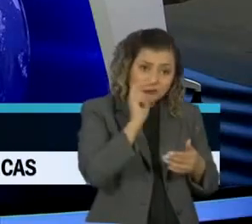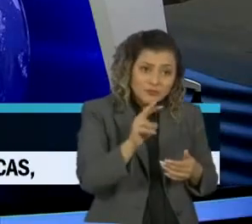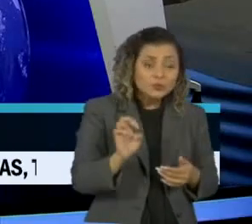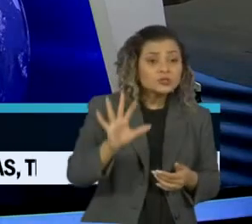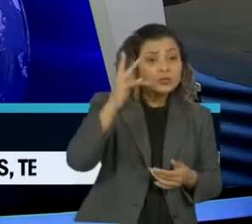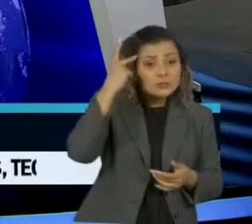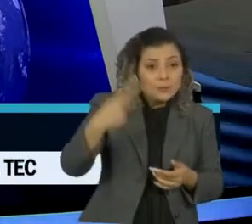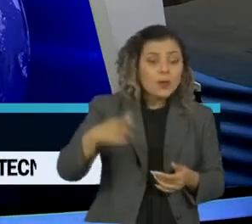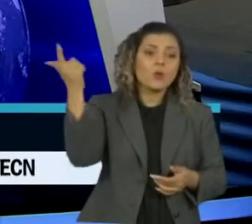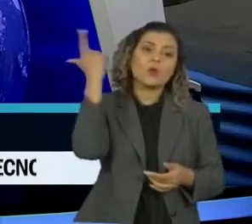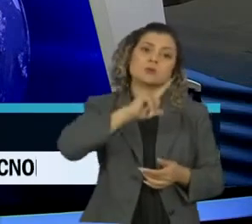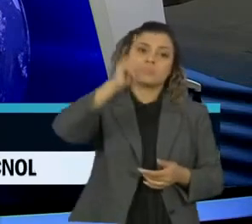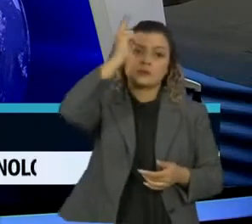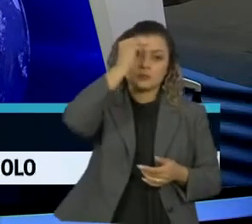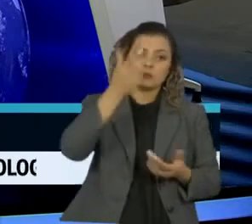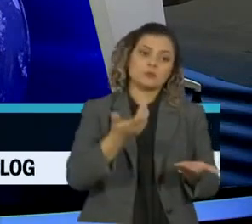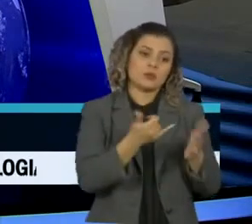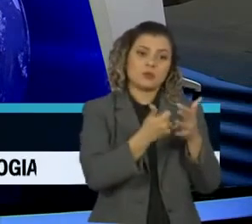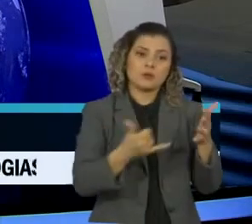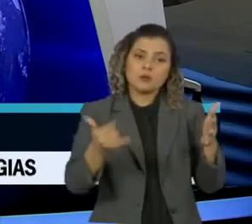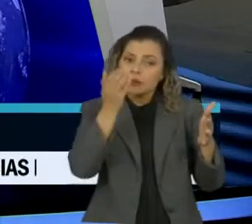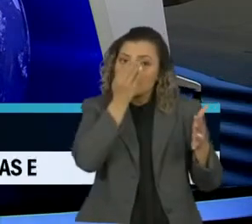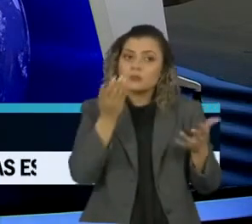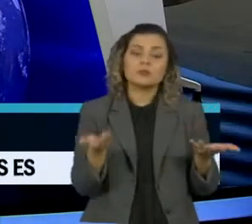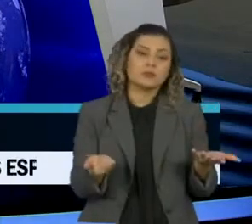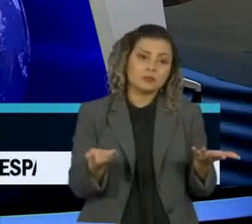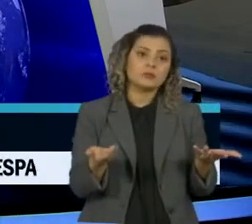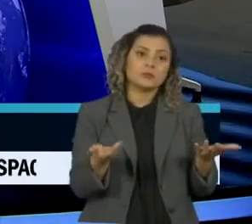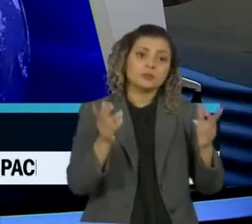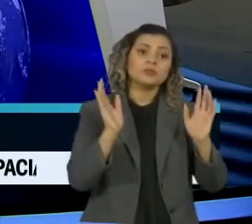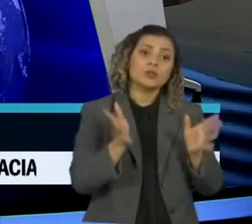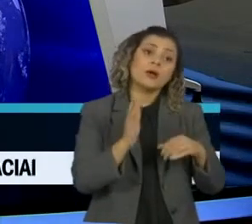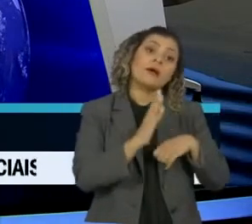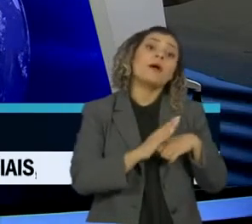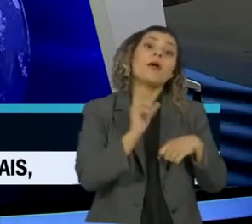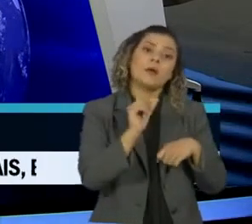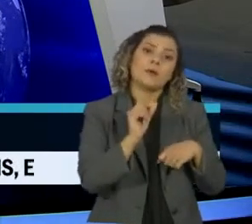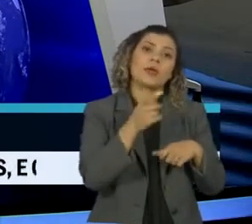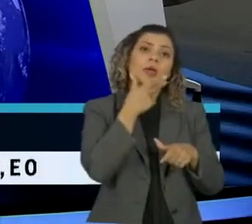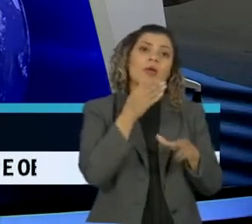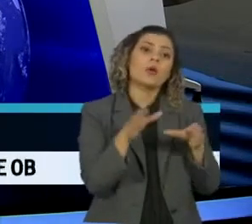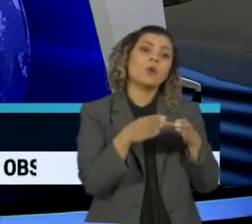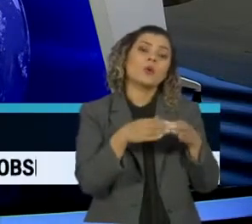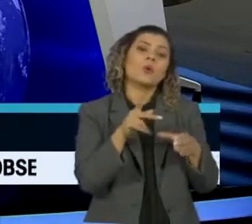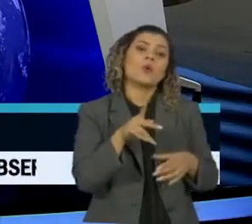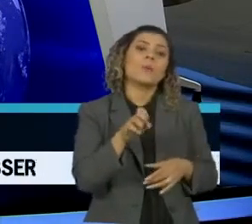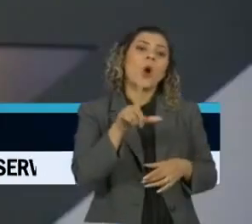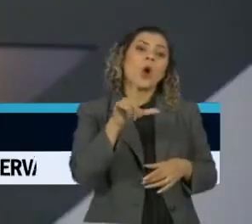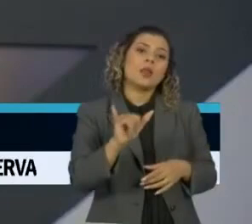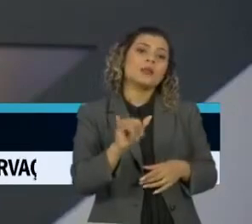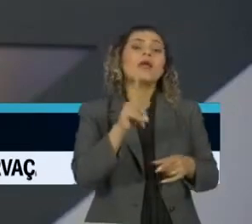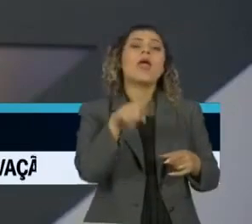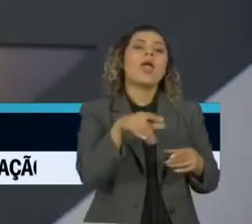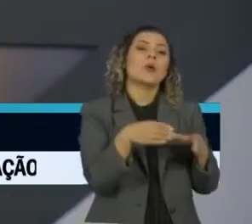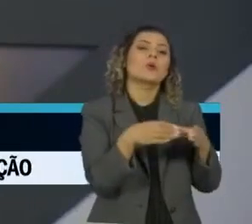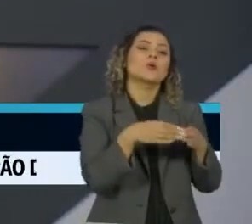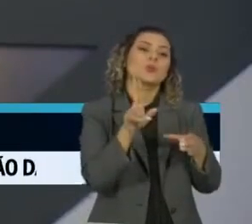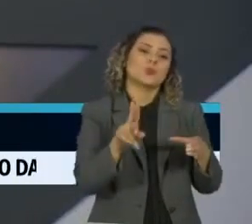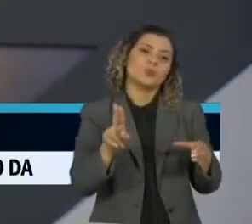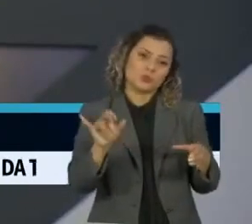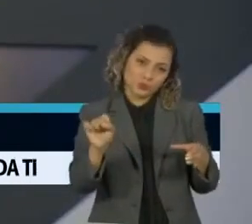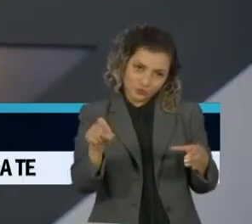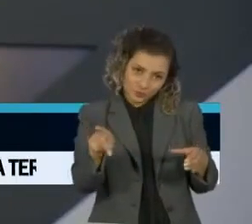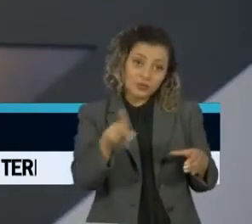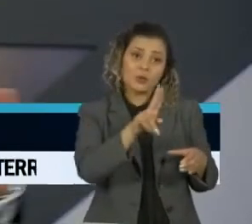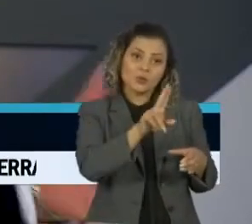Paulo finalmente pegou o respirador construído vou chamar carinhosamente, pelos meninos da Poli e seus professores, construído até